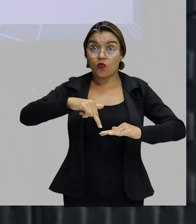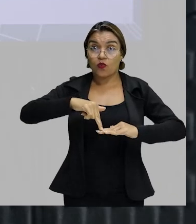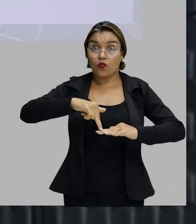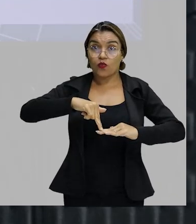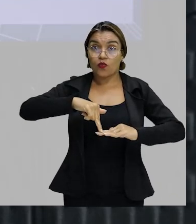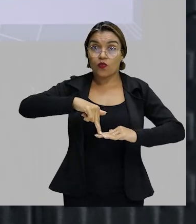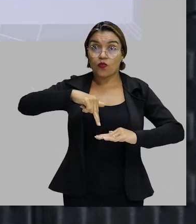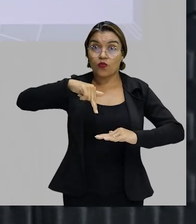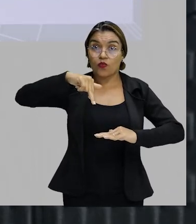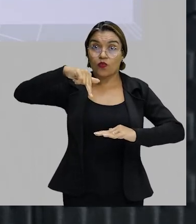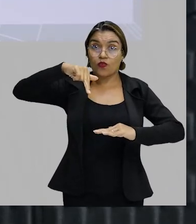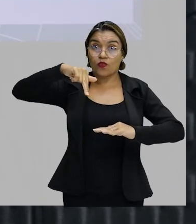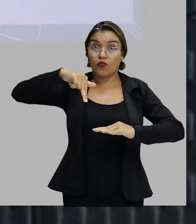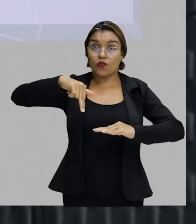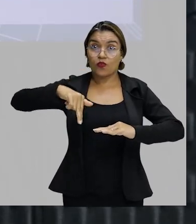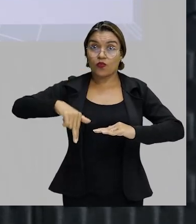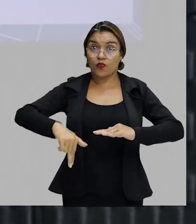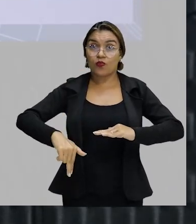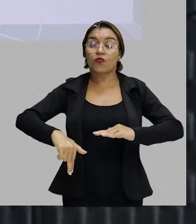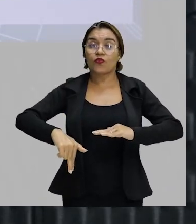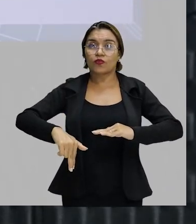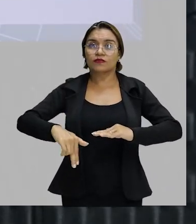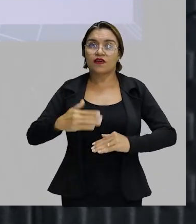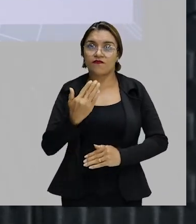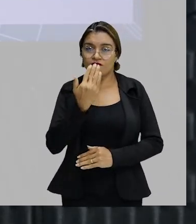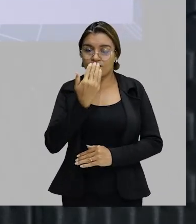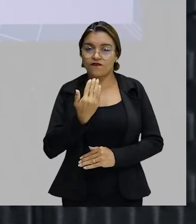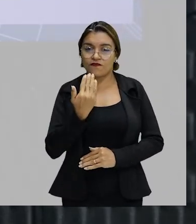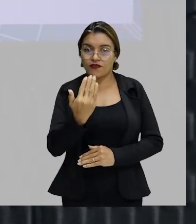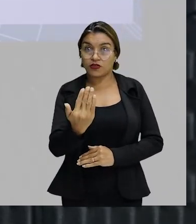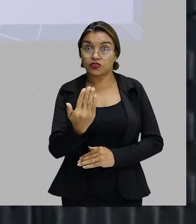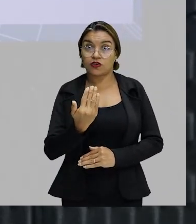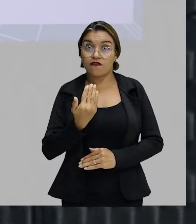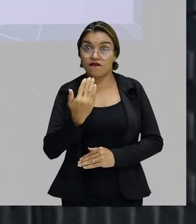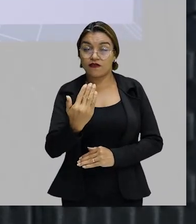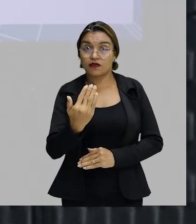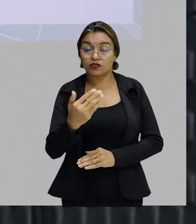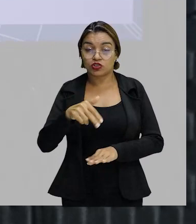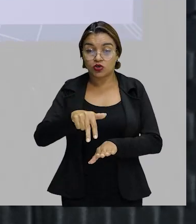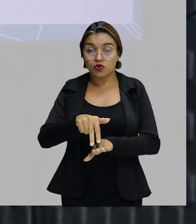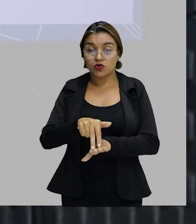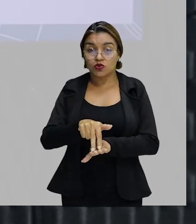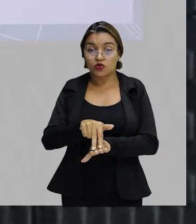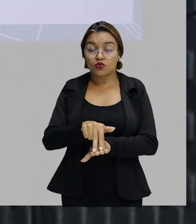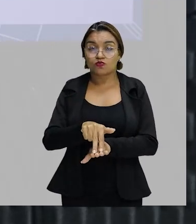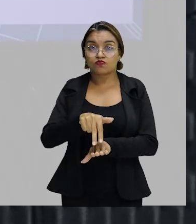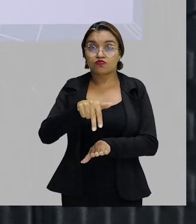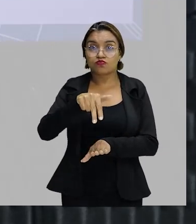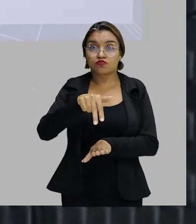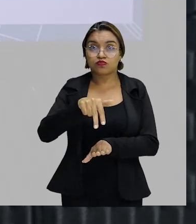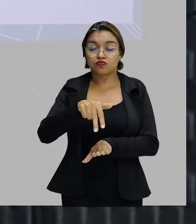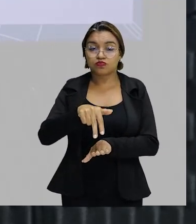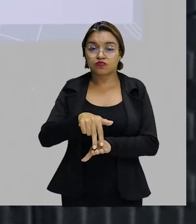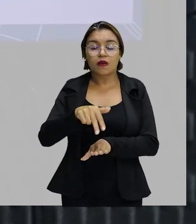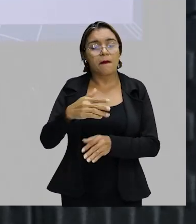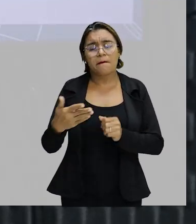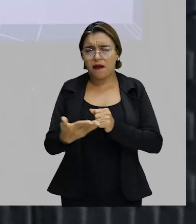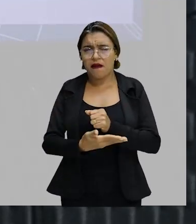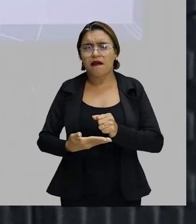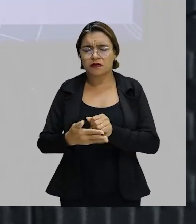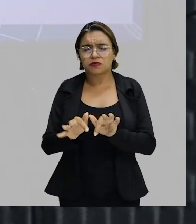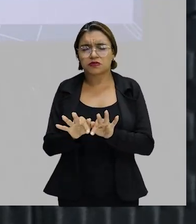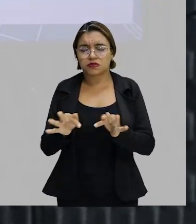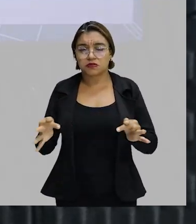salto quê saltando para a frente Esse é o salto de frente é o mais básico é o mais simples que acontece no